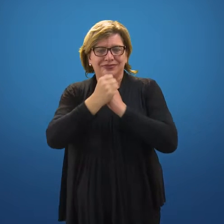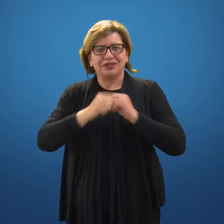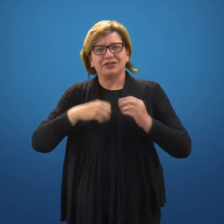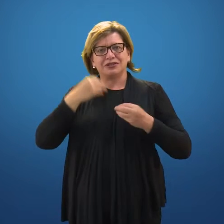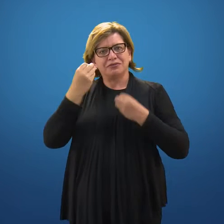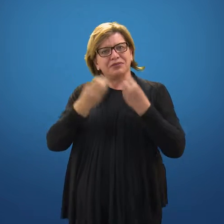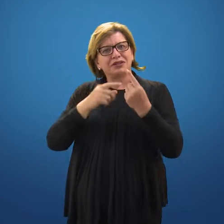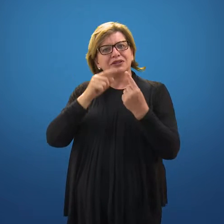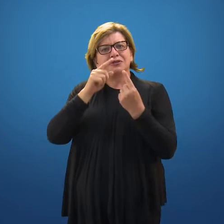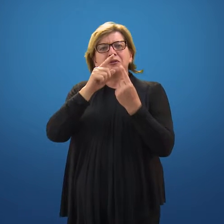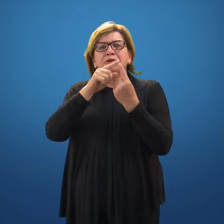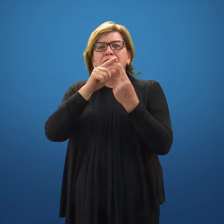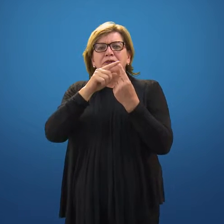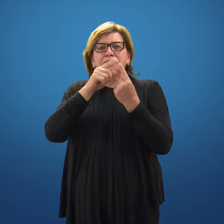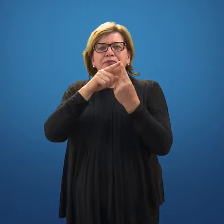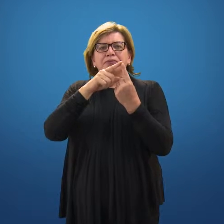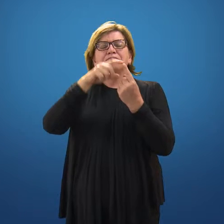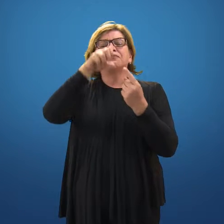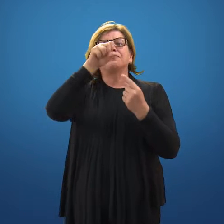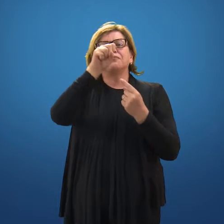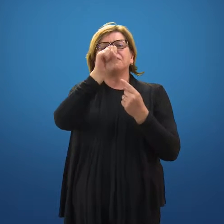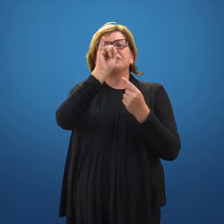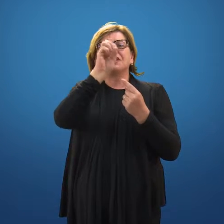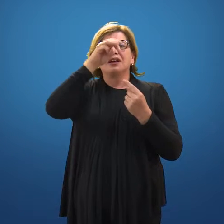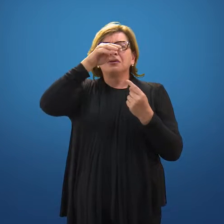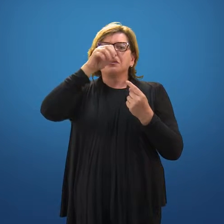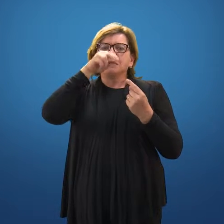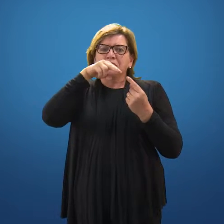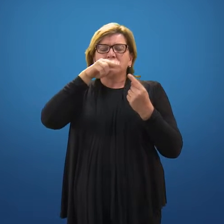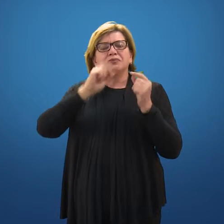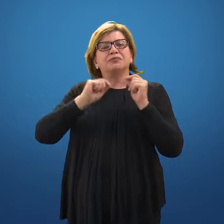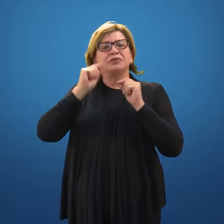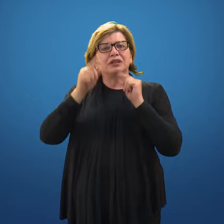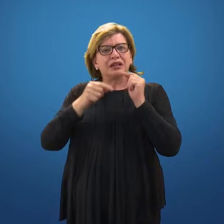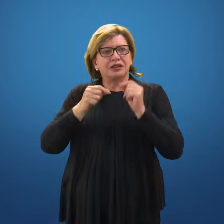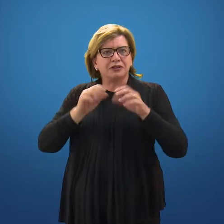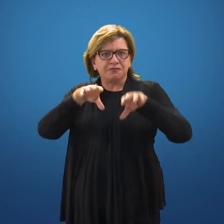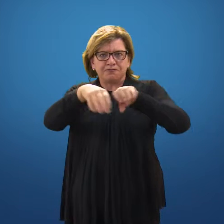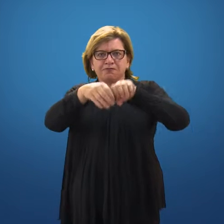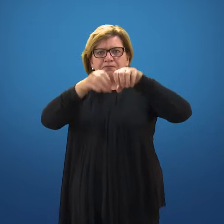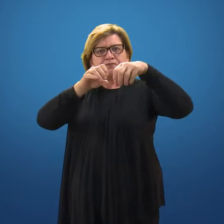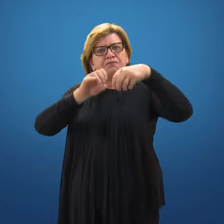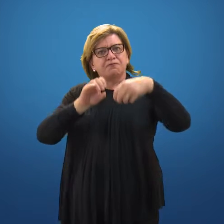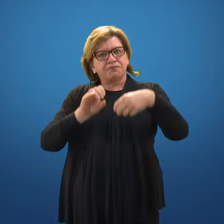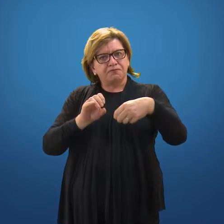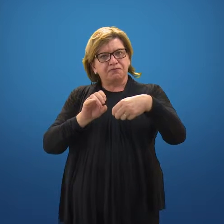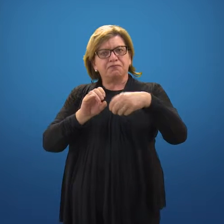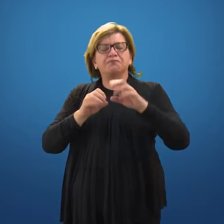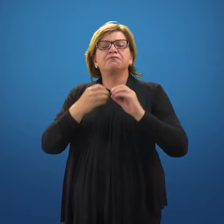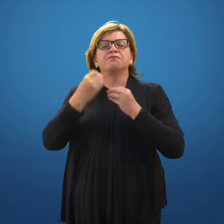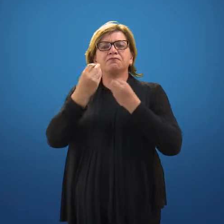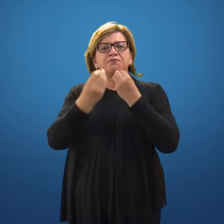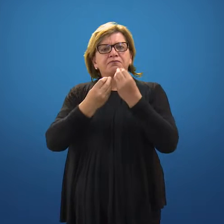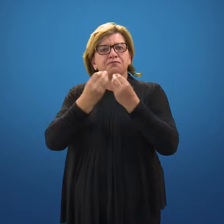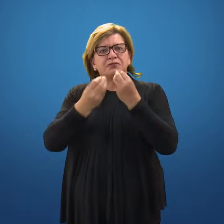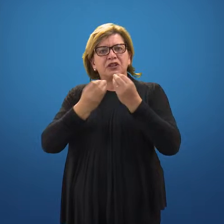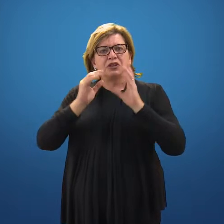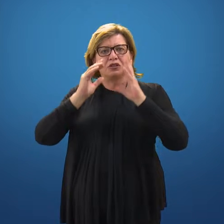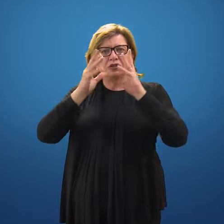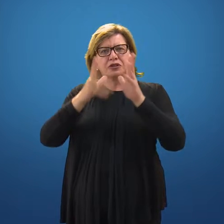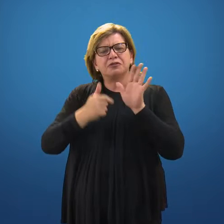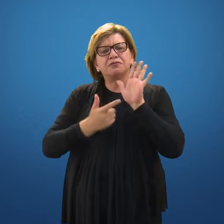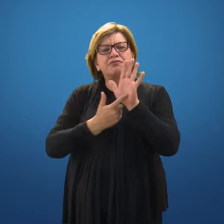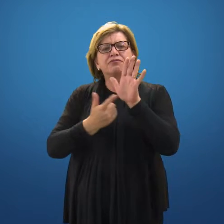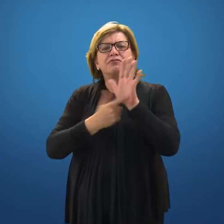Falando rapidamente da obra de Saint-Simon, ele teve uma formação iluminista, onde